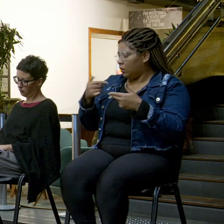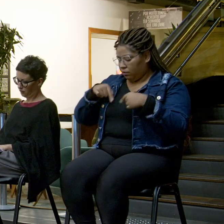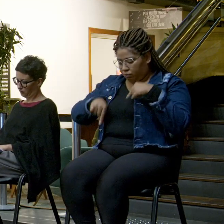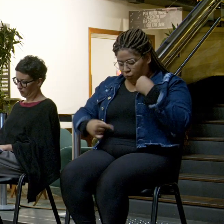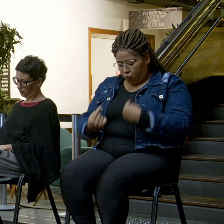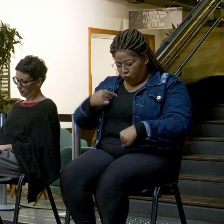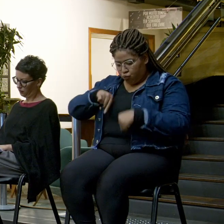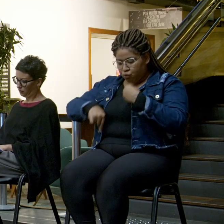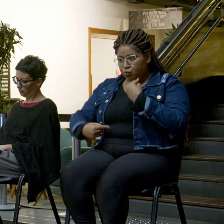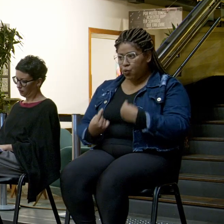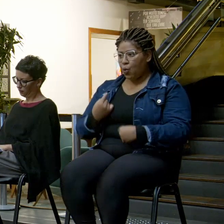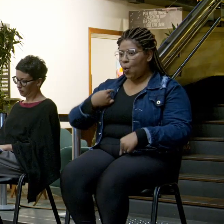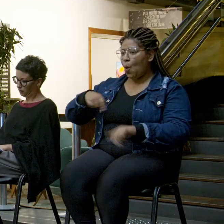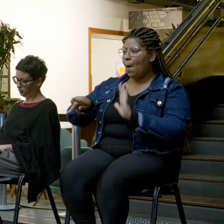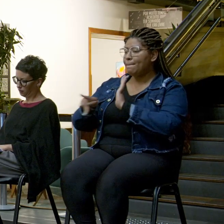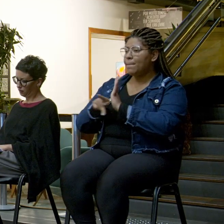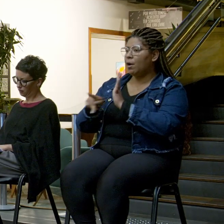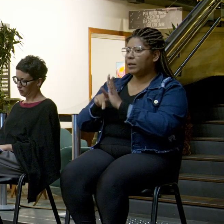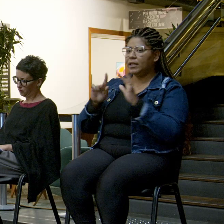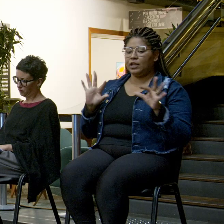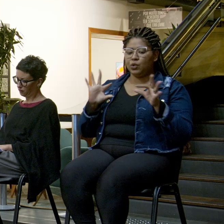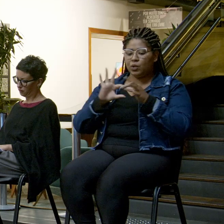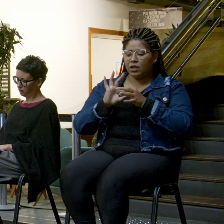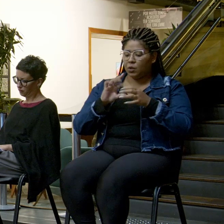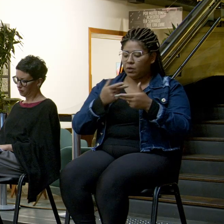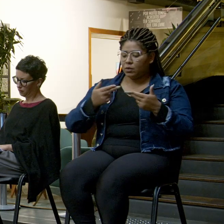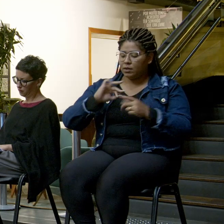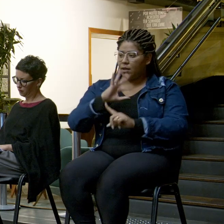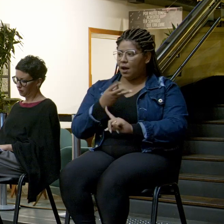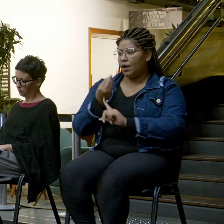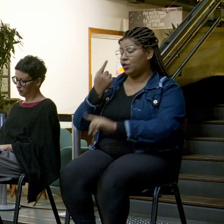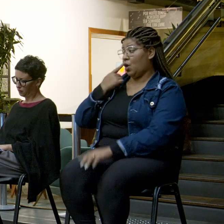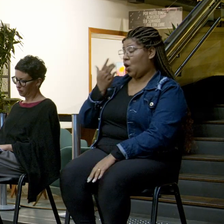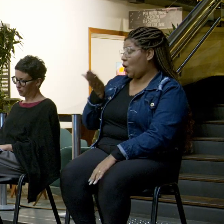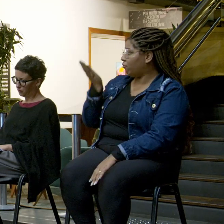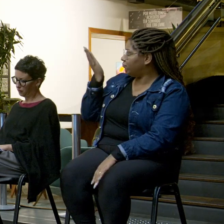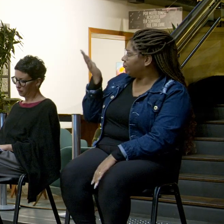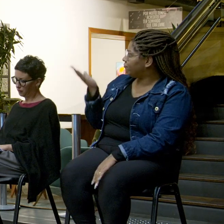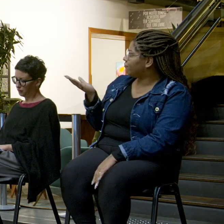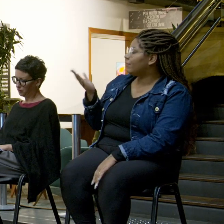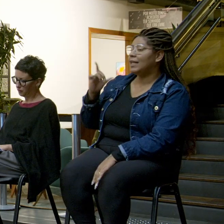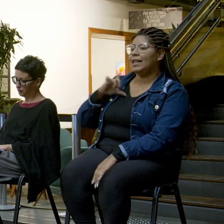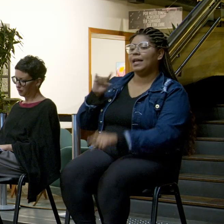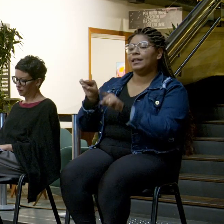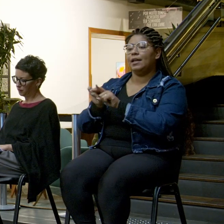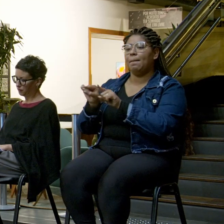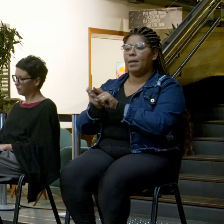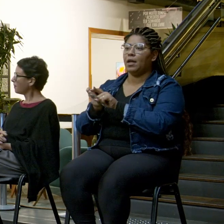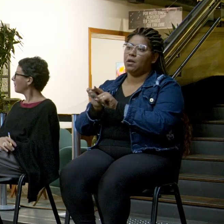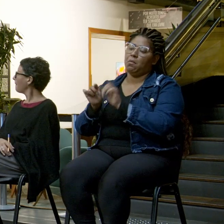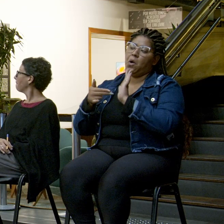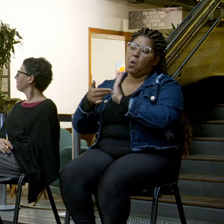obra de arte no sentido das categorias artísticas, né? Então, assim, aqui a gente tem um trabalho que talvez possa ser considerado